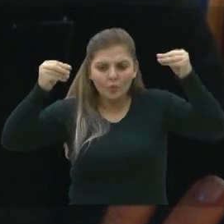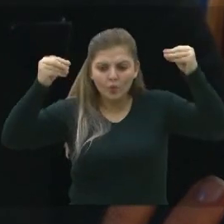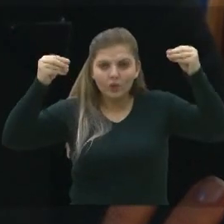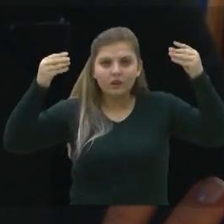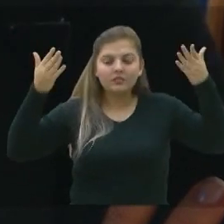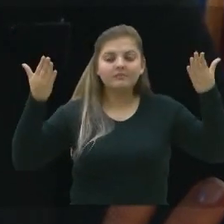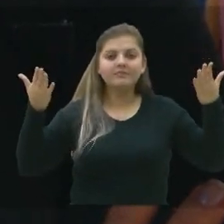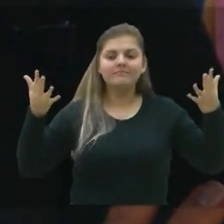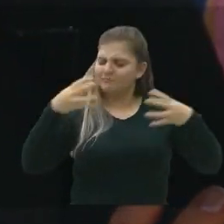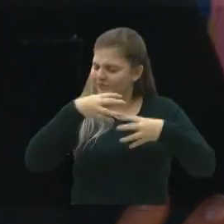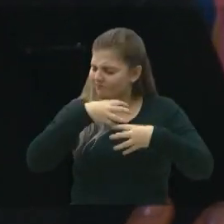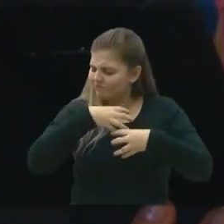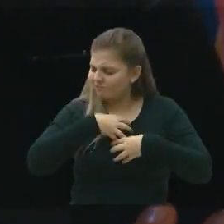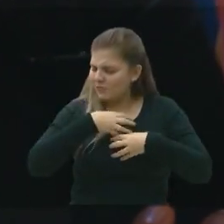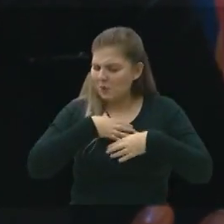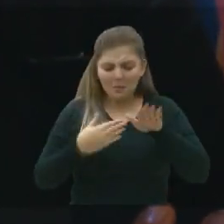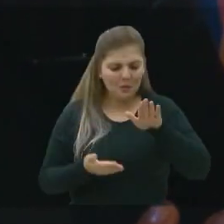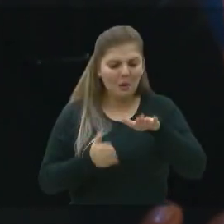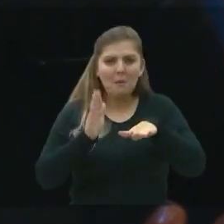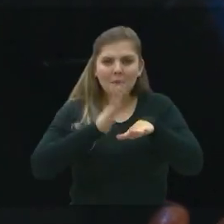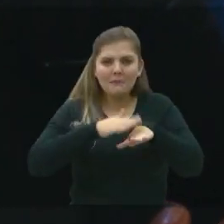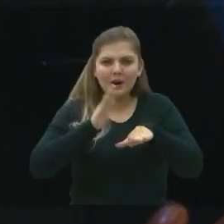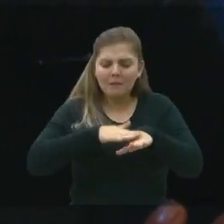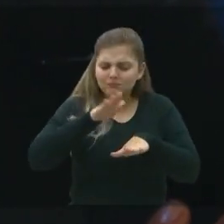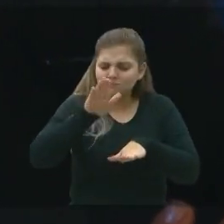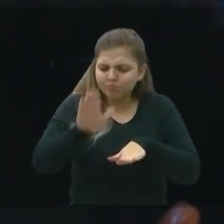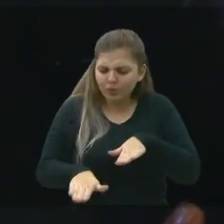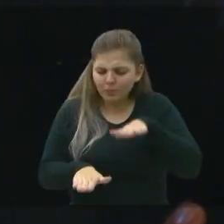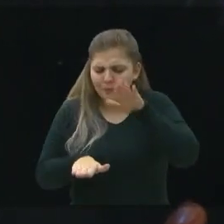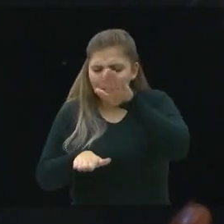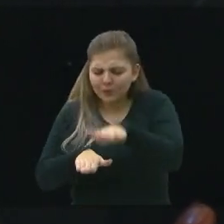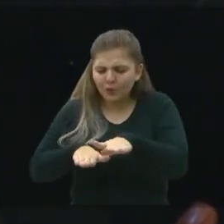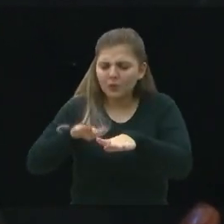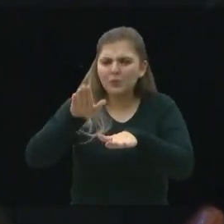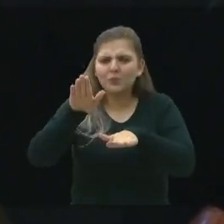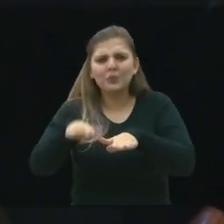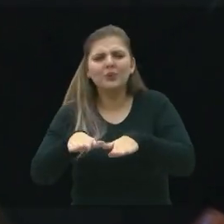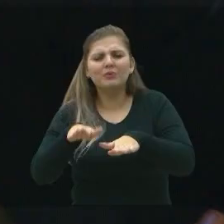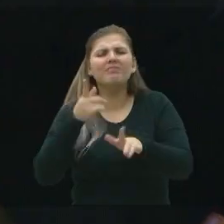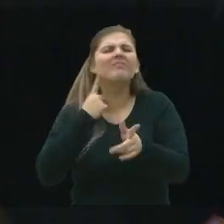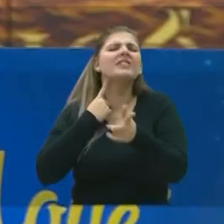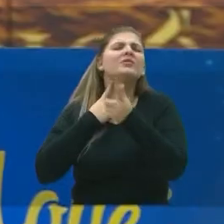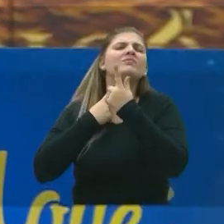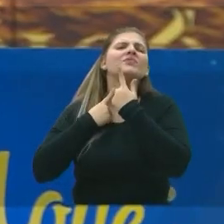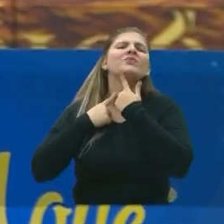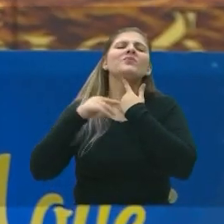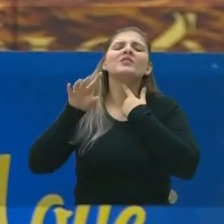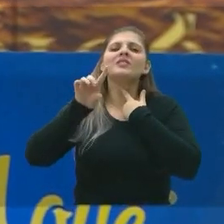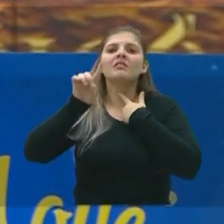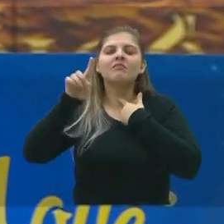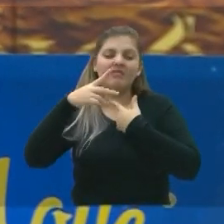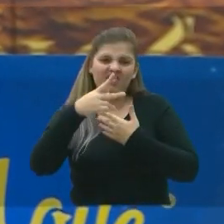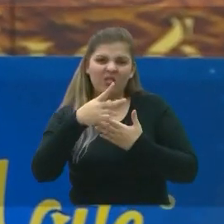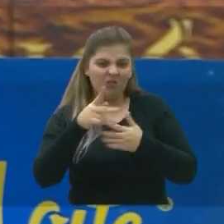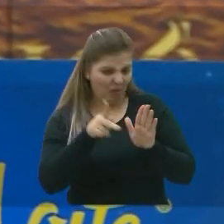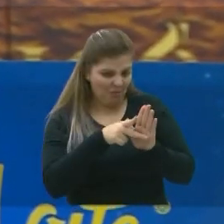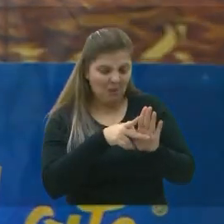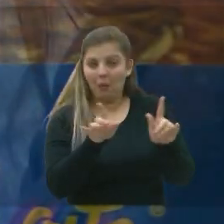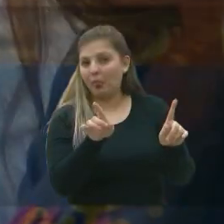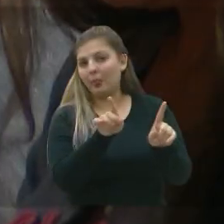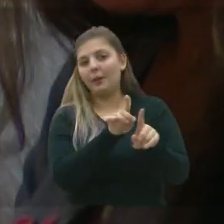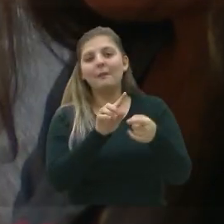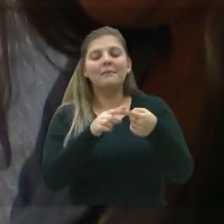Vai sentindo as plantas dos seus pés pisando na vontade de Deus, não na sua.